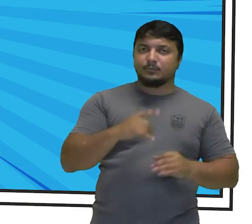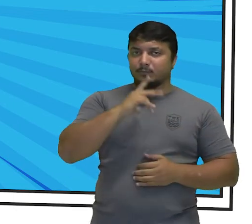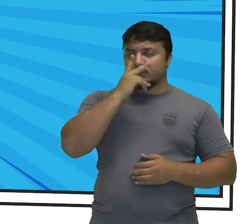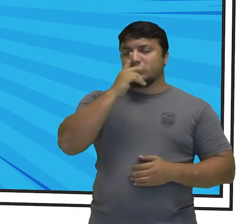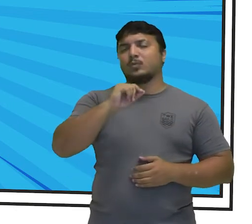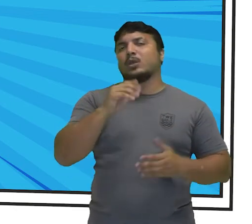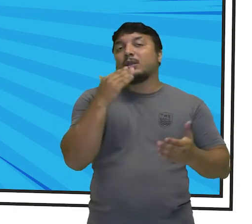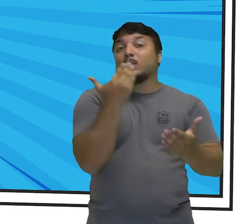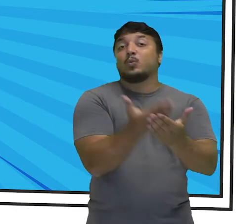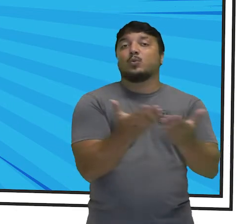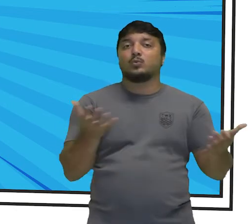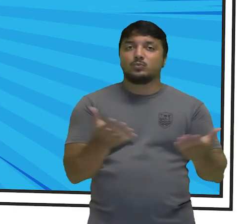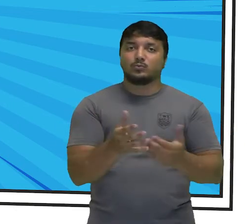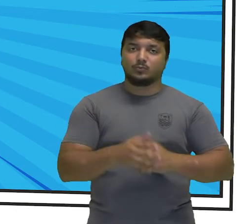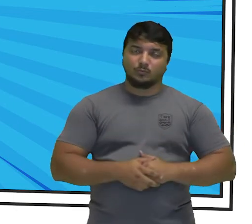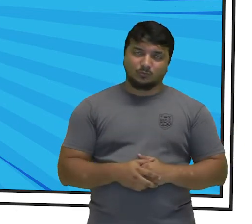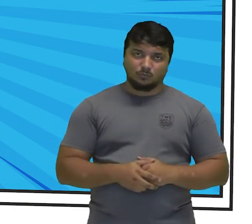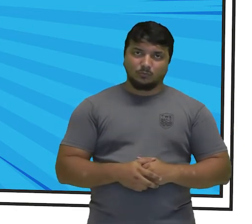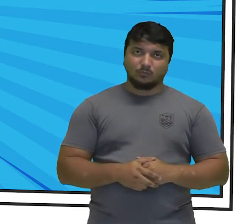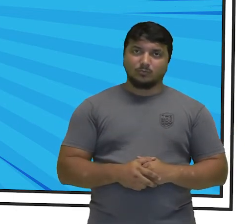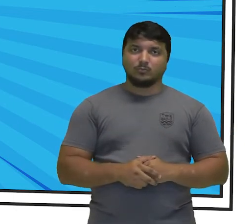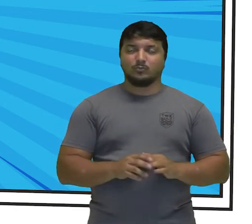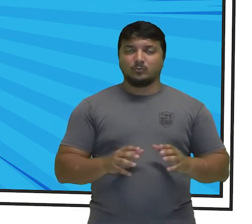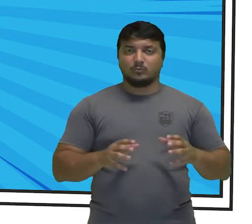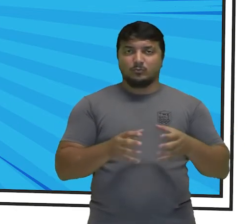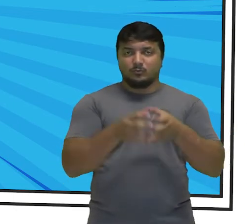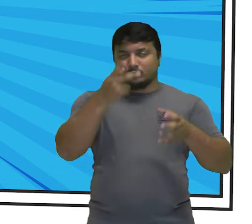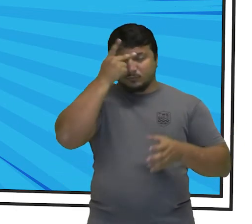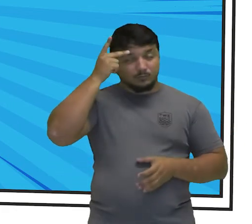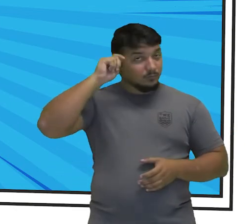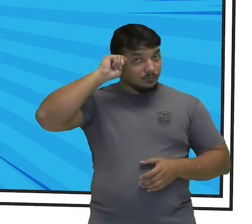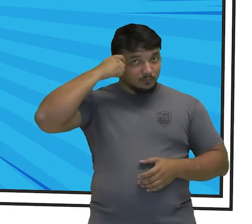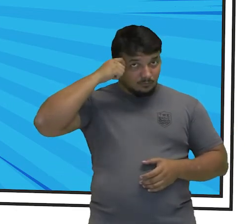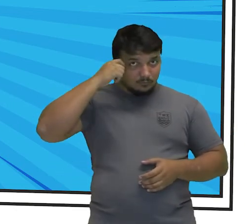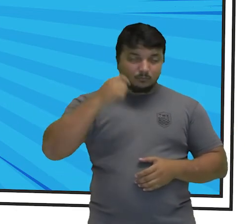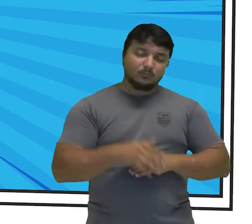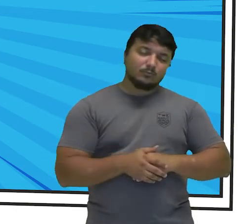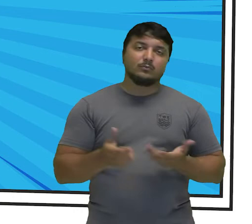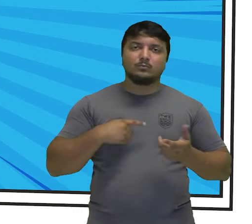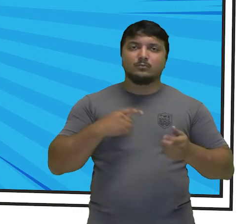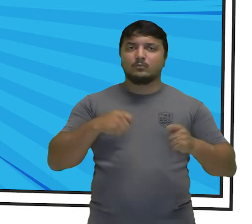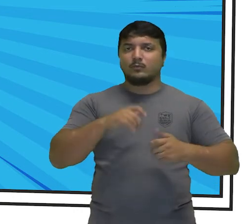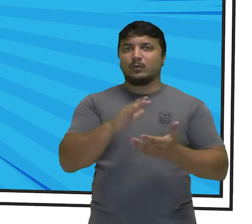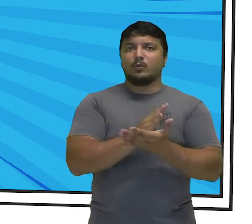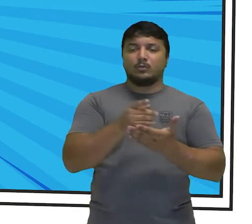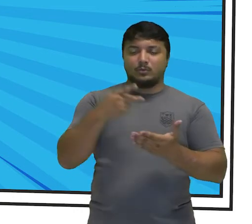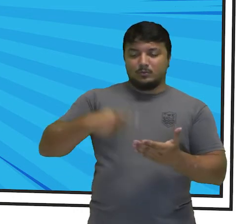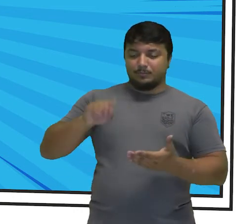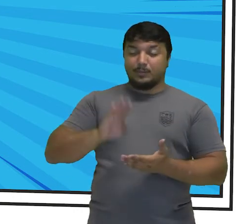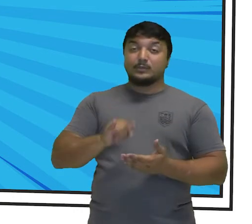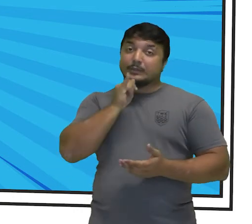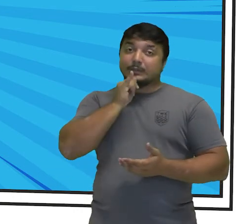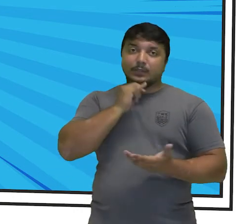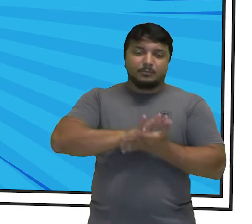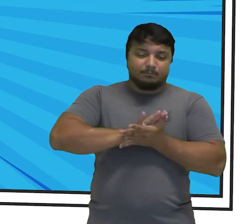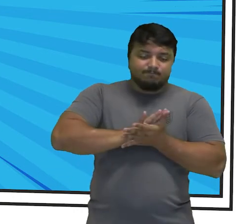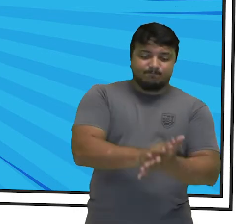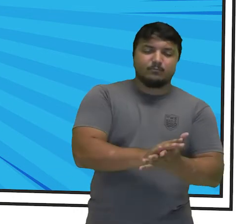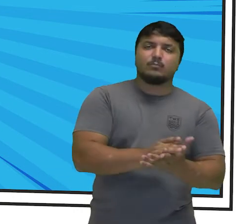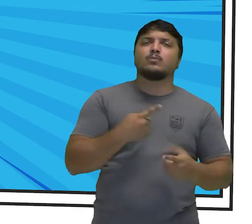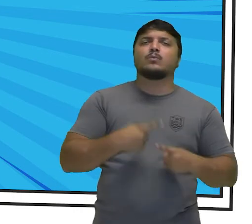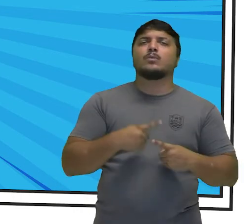até hoje. As pessoas de pele escura são ainda discriminadas em países como o nosso. Por